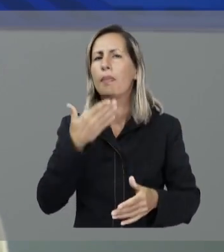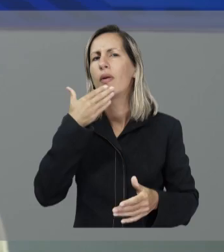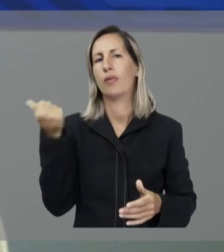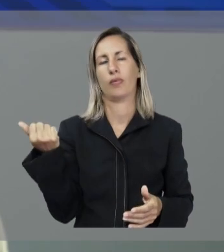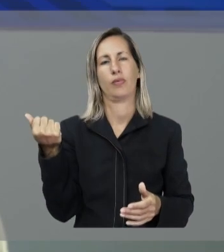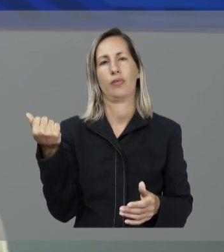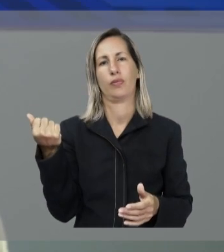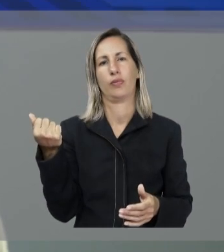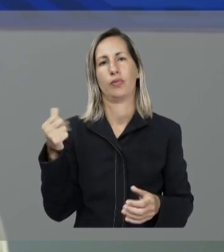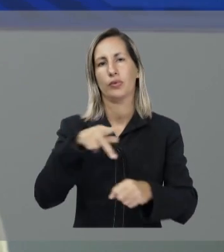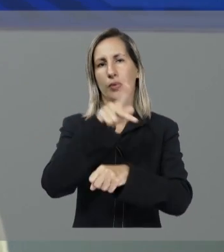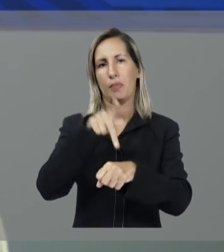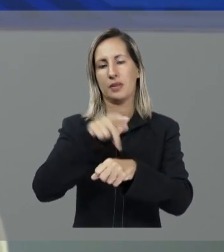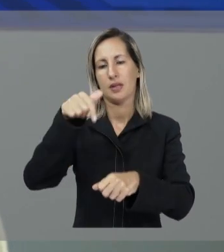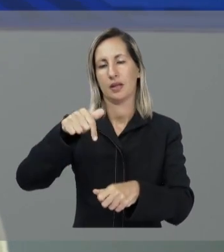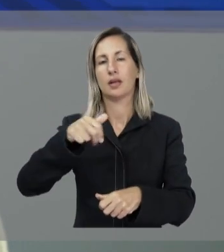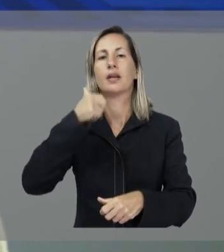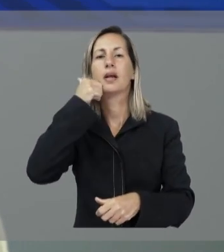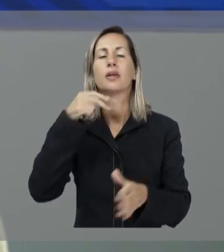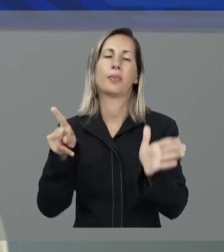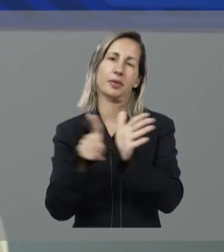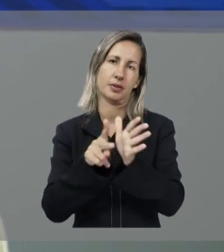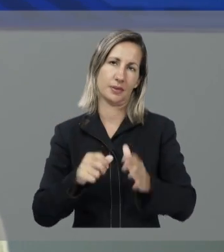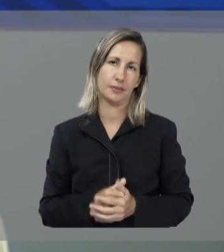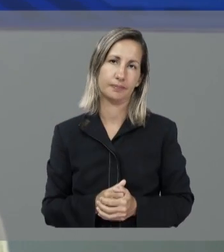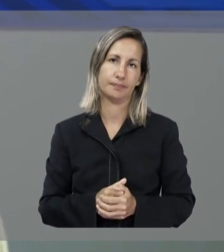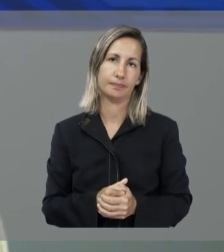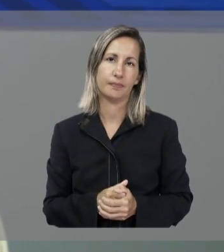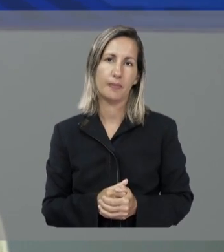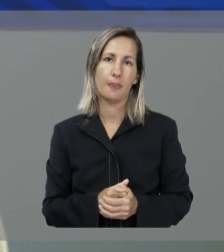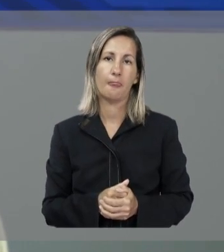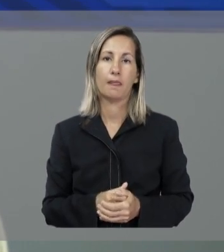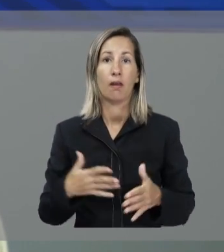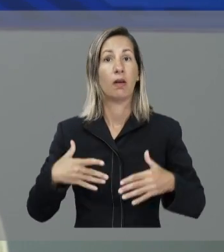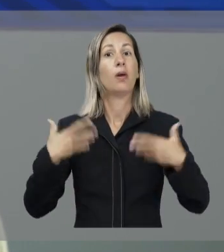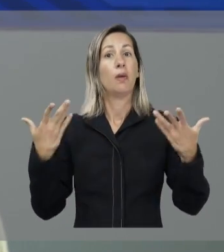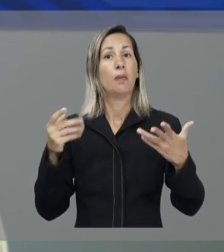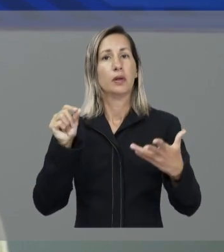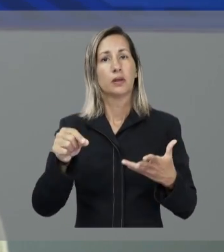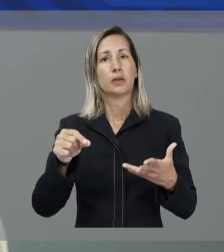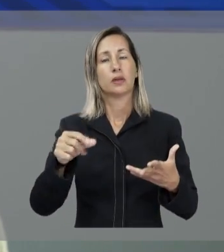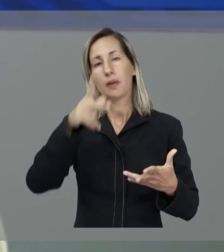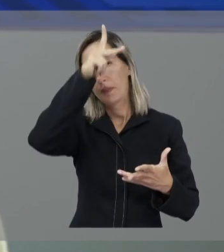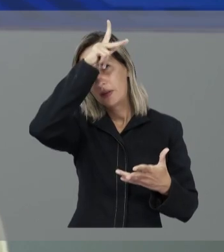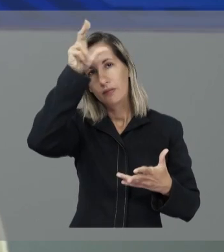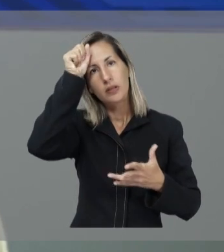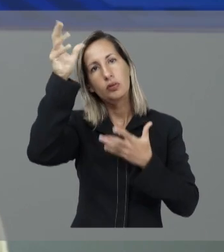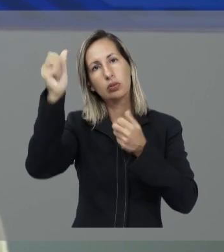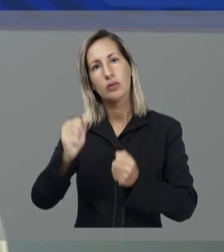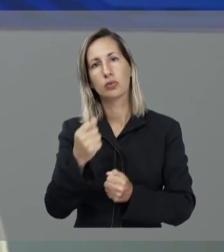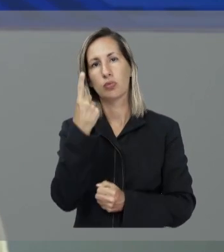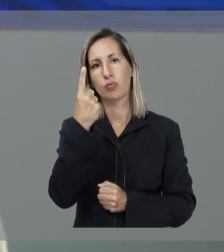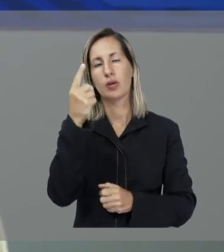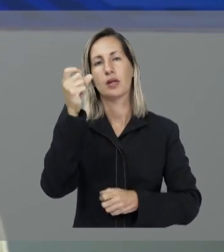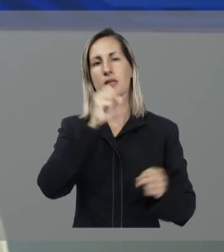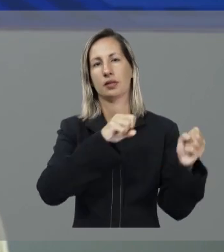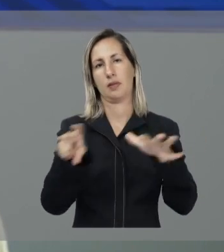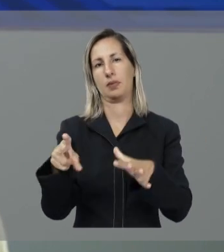melhor lei do país, é a lei de Natal, né? Tanto é que nós tivemos a grata surpresa do prefeito sancionar essa lei em menos de uma